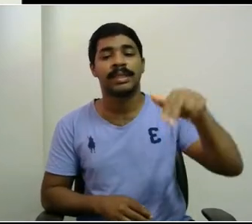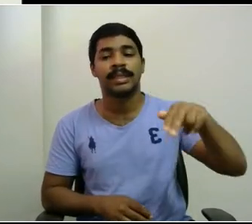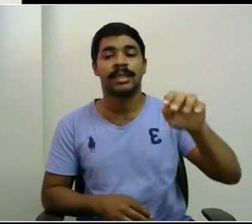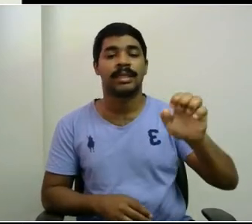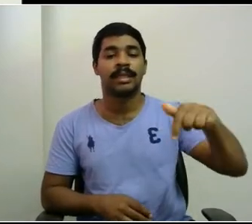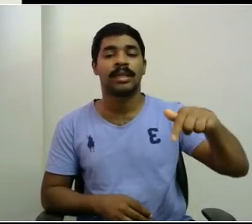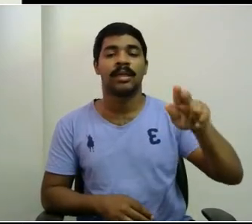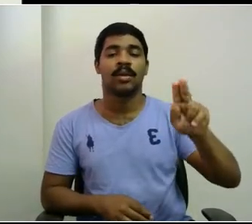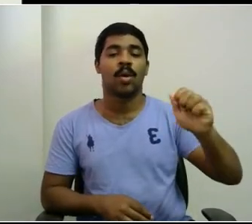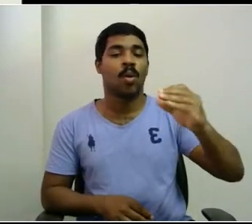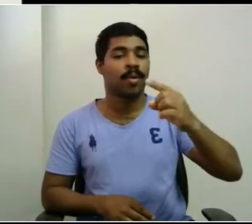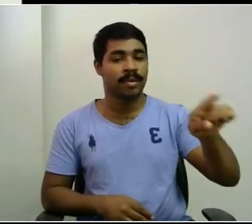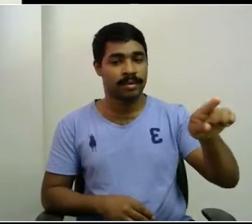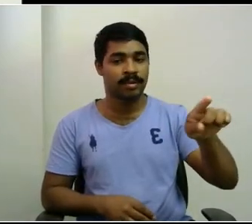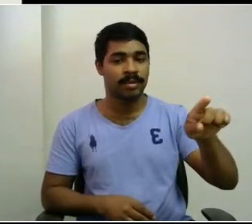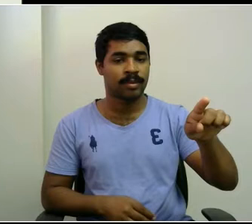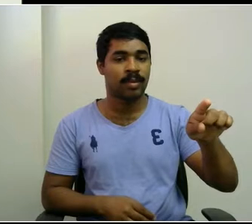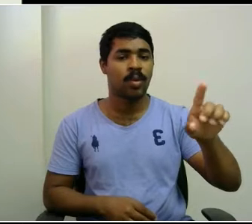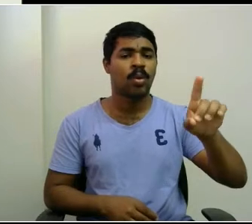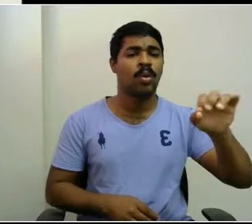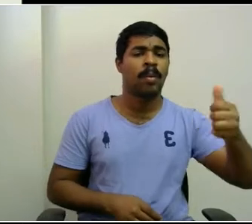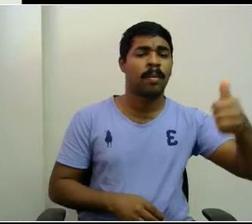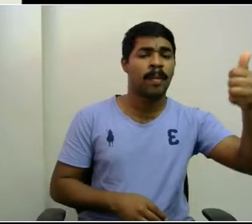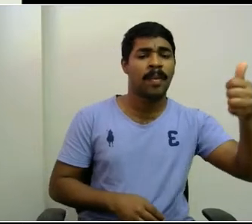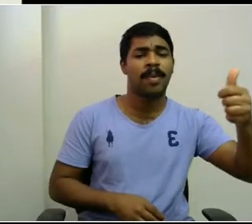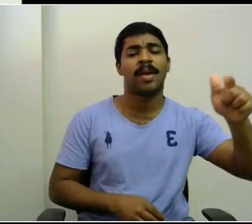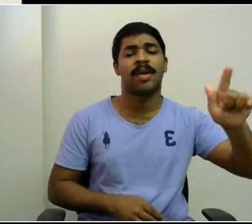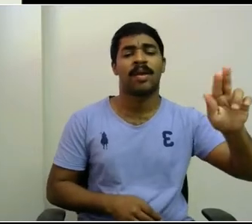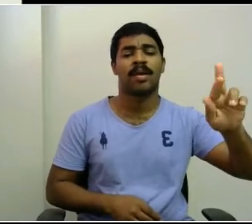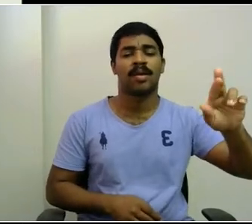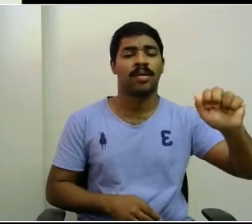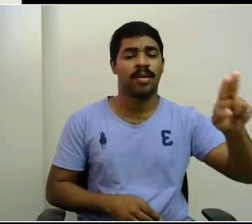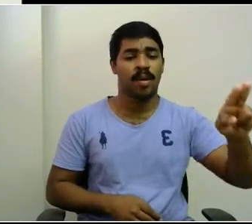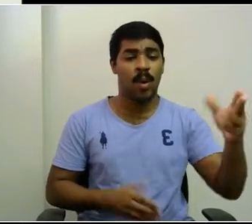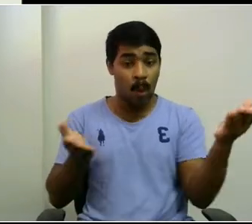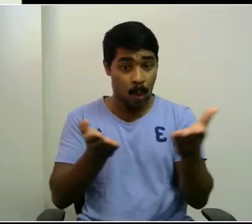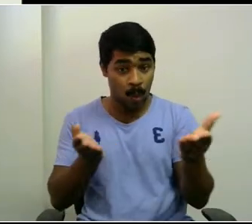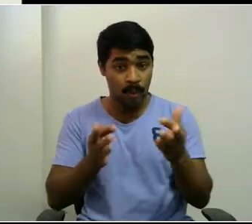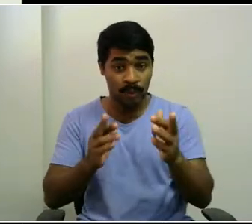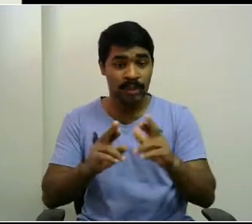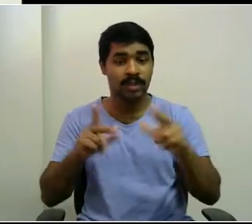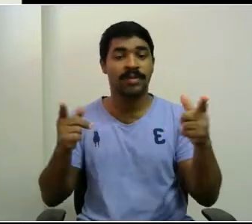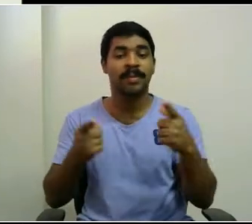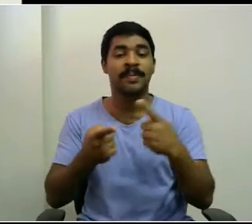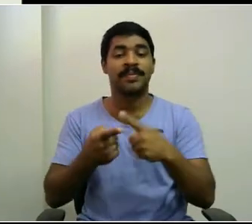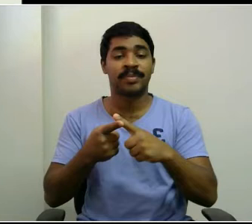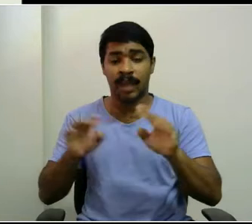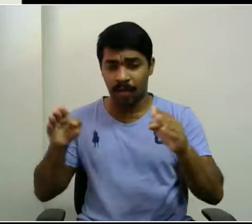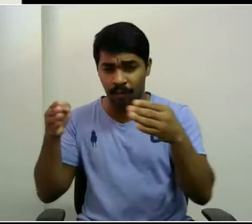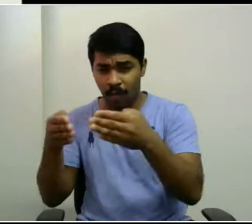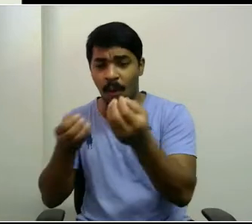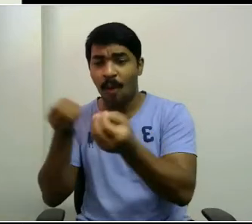O formato dessa aula vai ser um pouquinho diferente. Nós vamos focar um pouco mais na solução de exercícios e um pouco menos na parte teórica